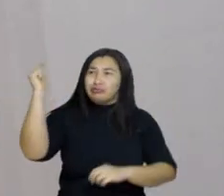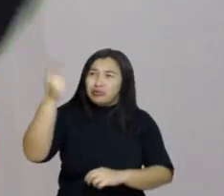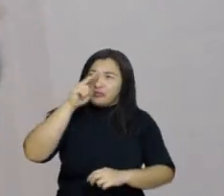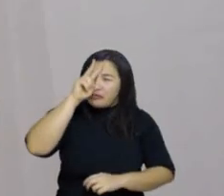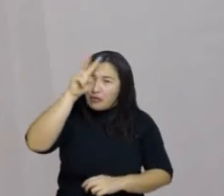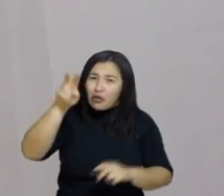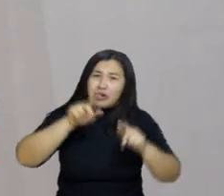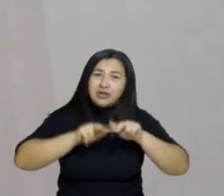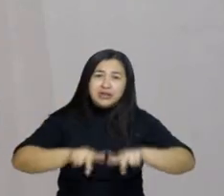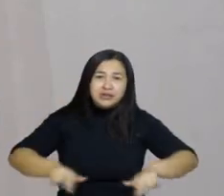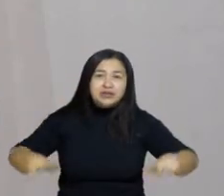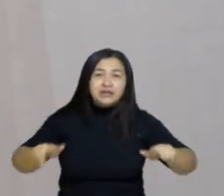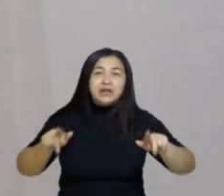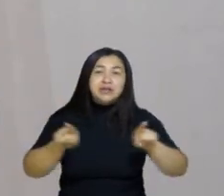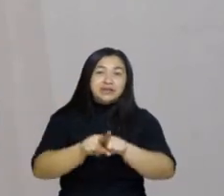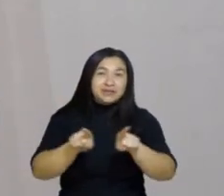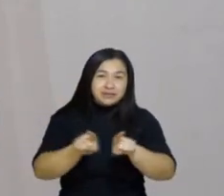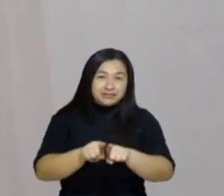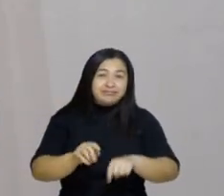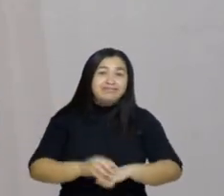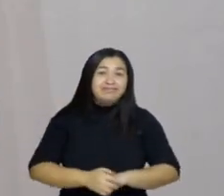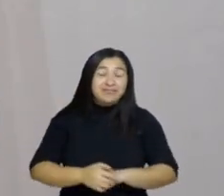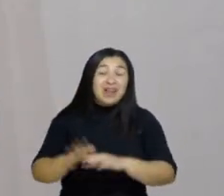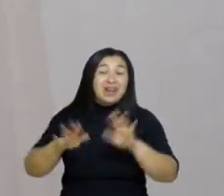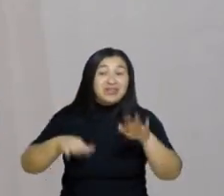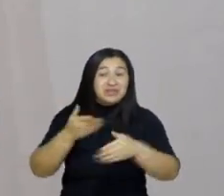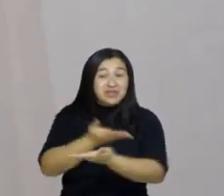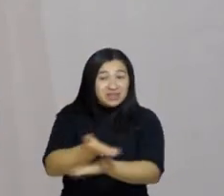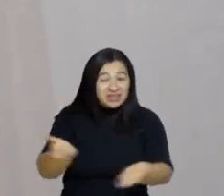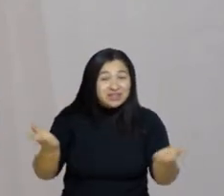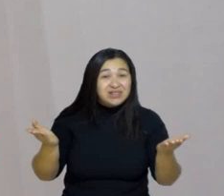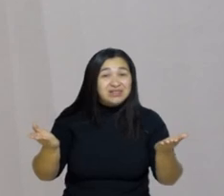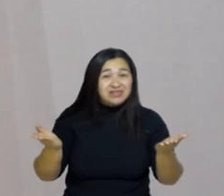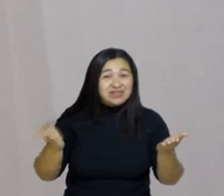de outras questões que